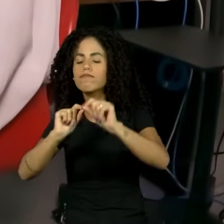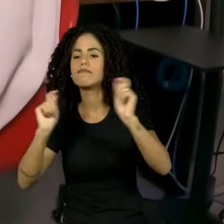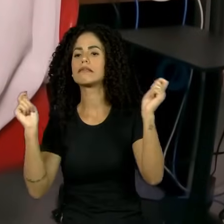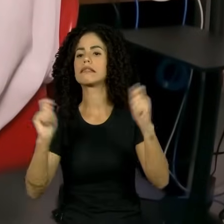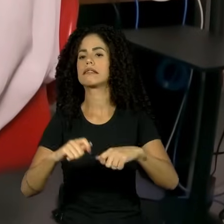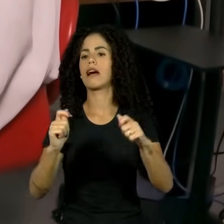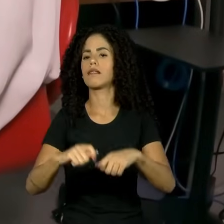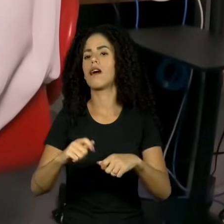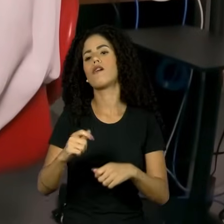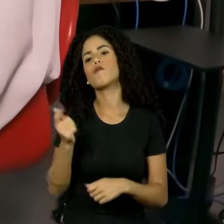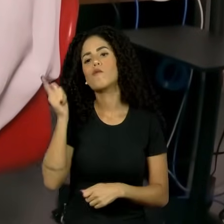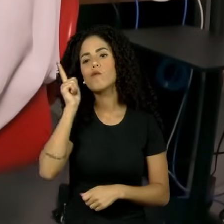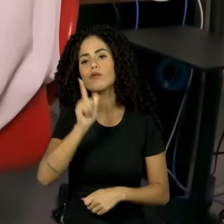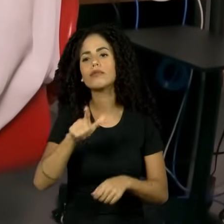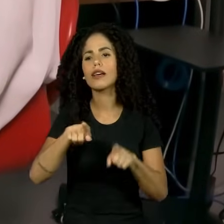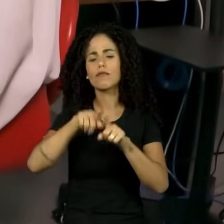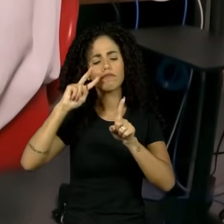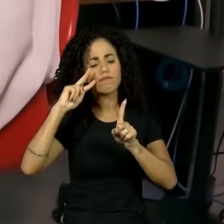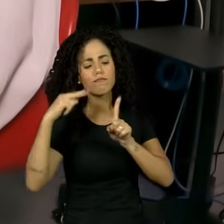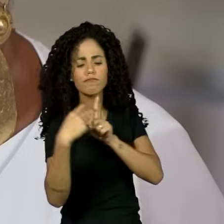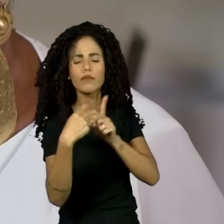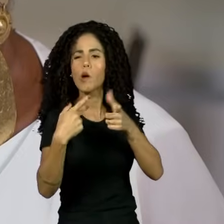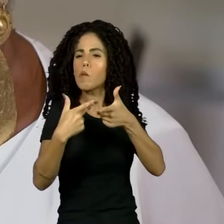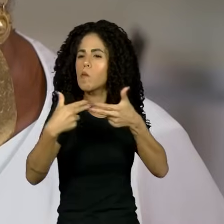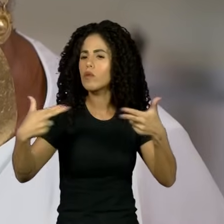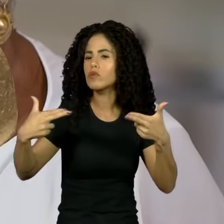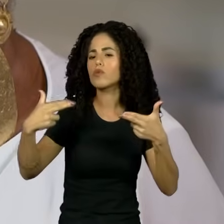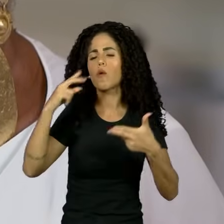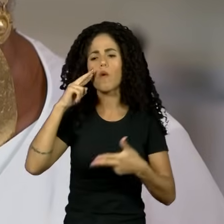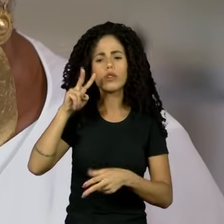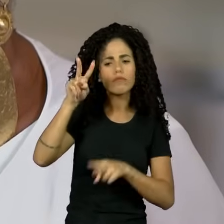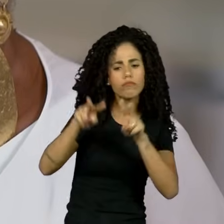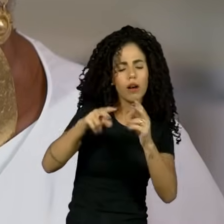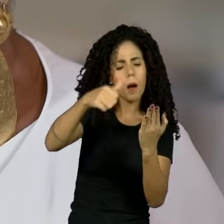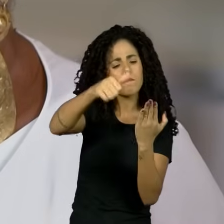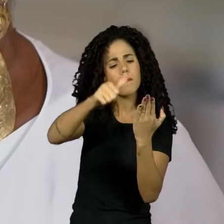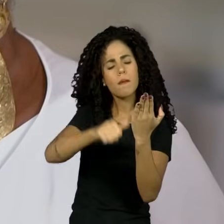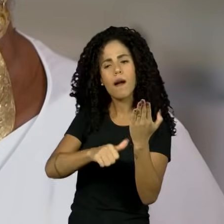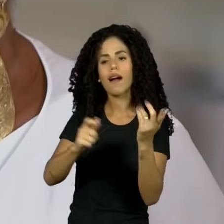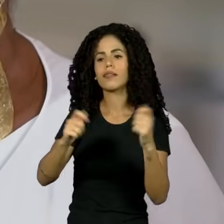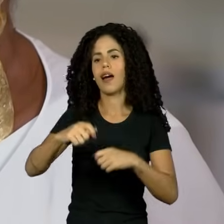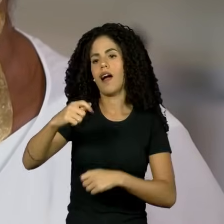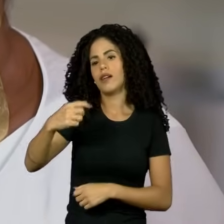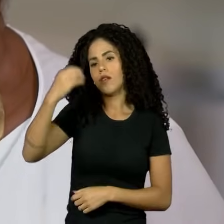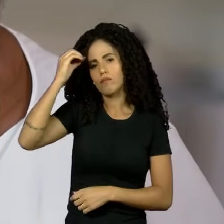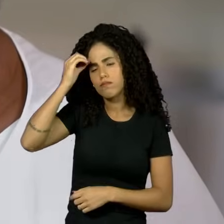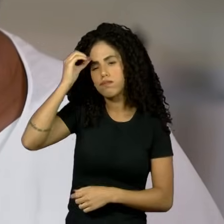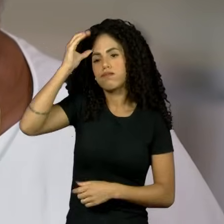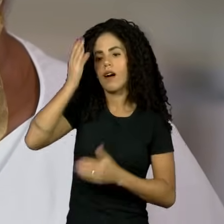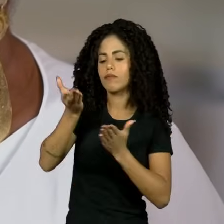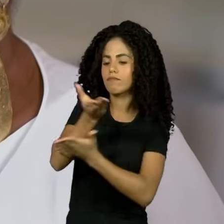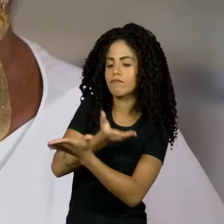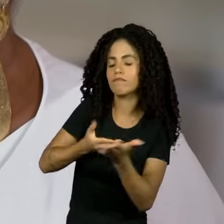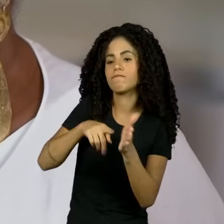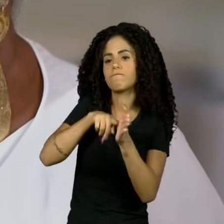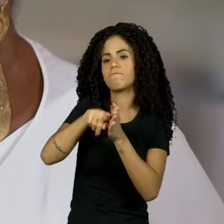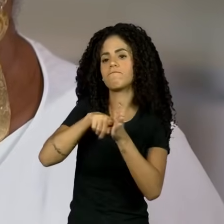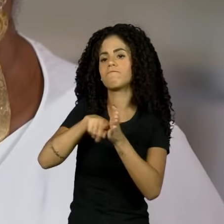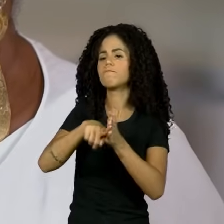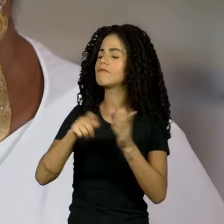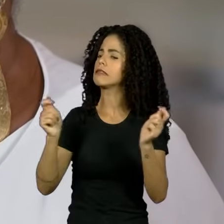é capaz de analisar uma situação. Eu acho que essa intelectualidade, ela se forma também